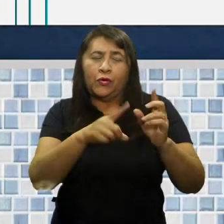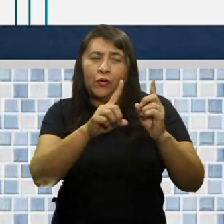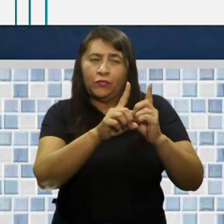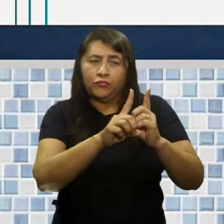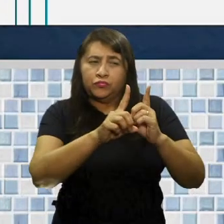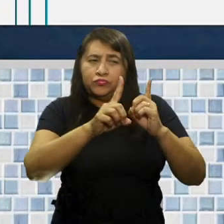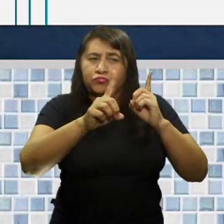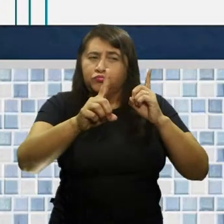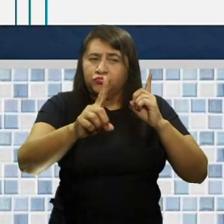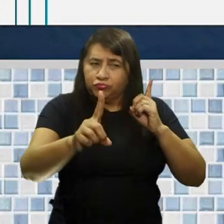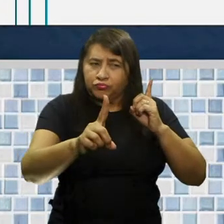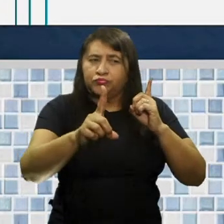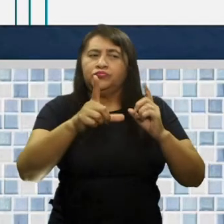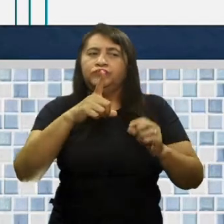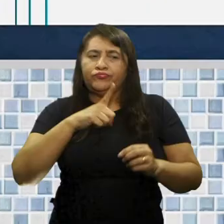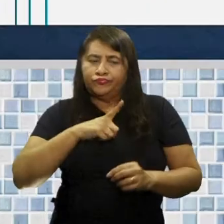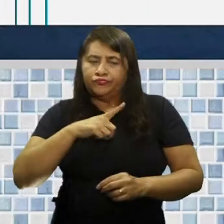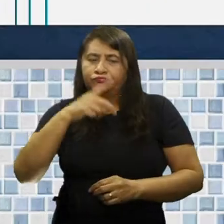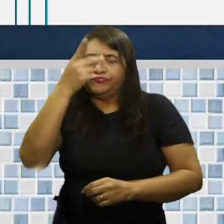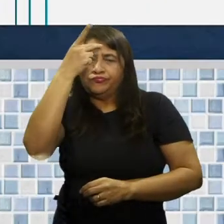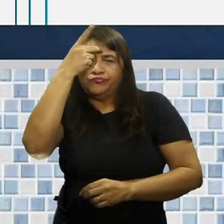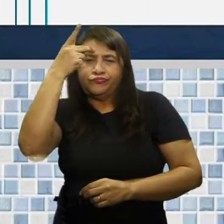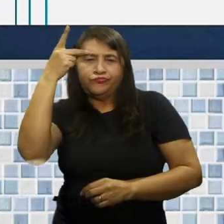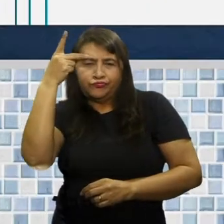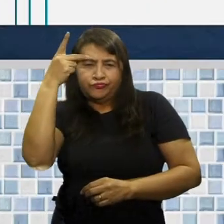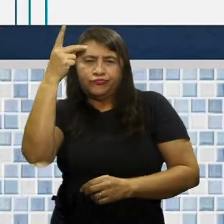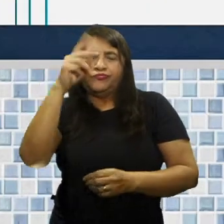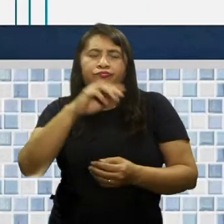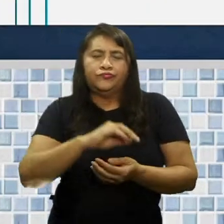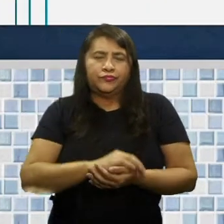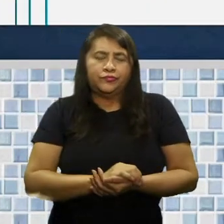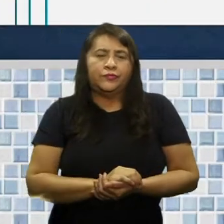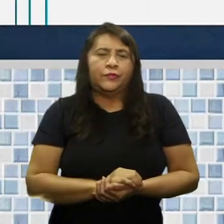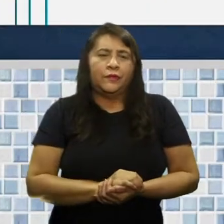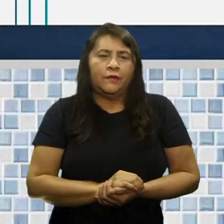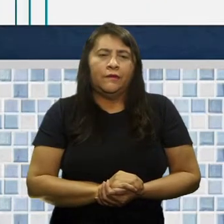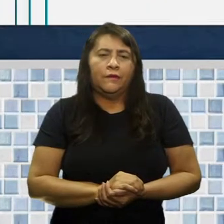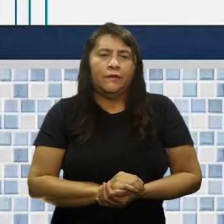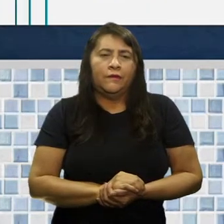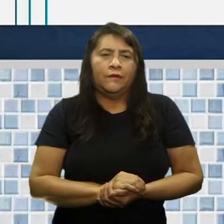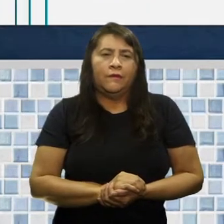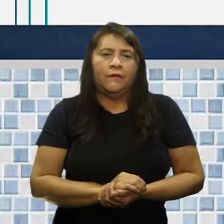A distância que a gente tem que manter um dos outros. Maintain social distance.